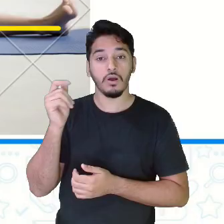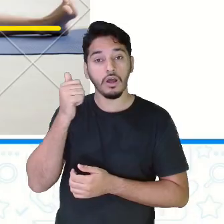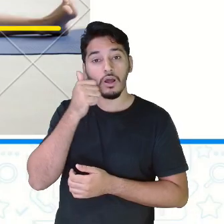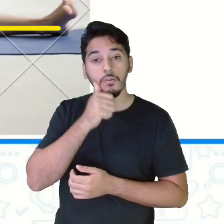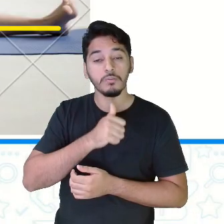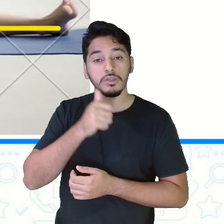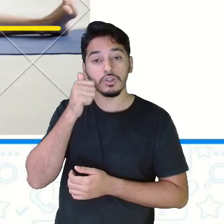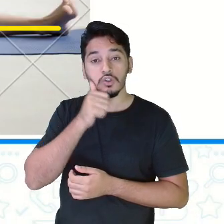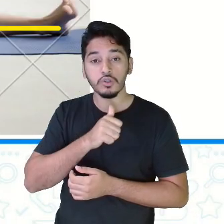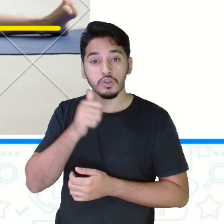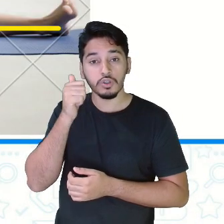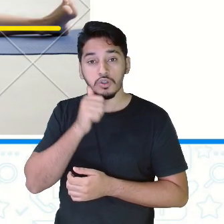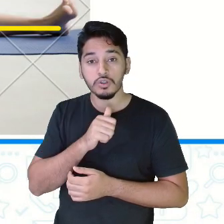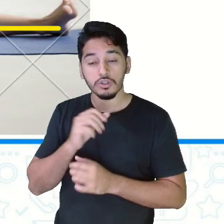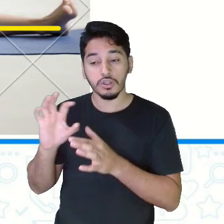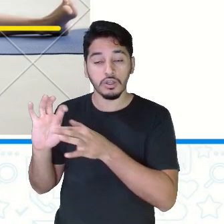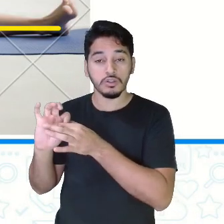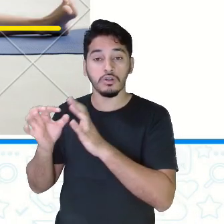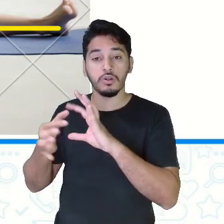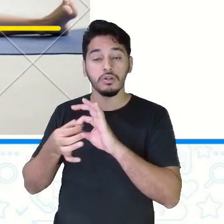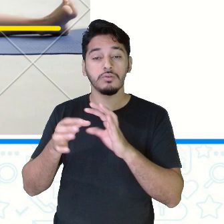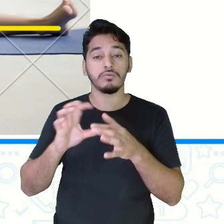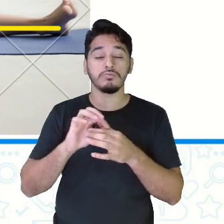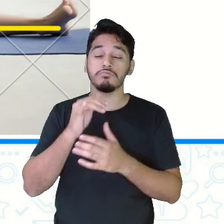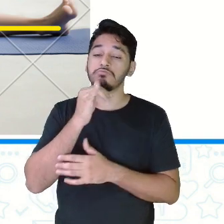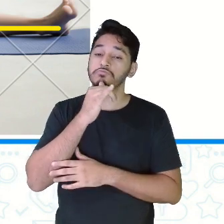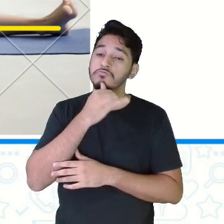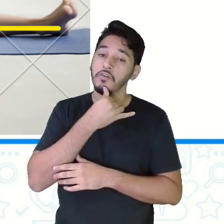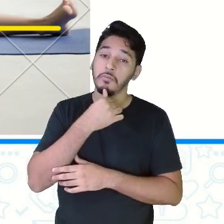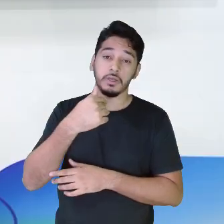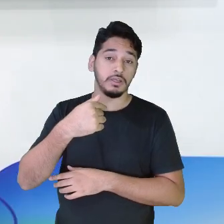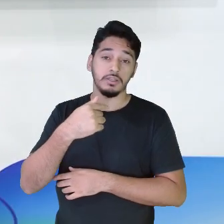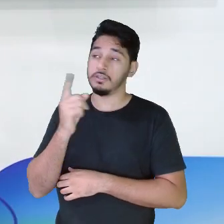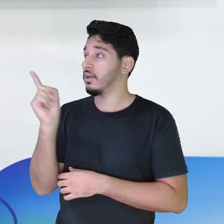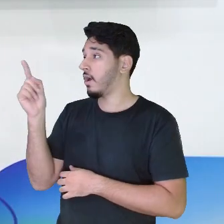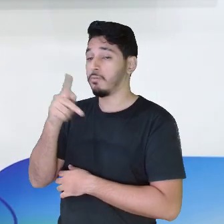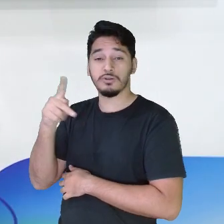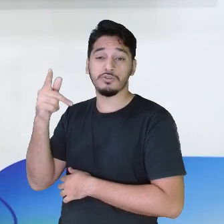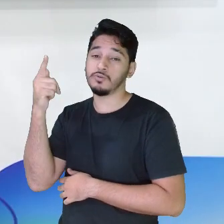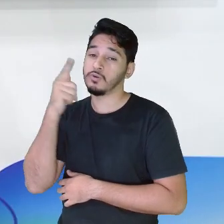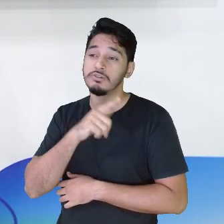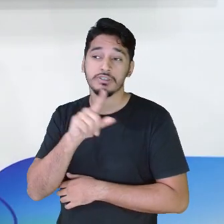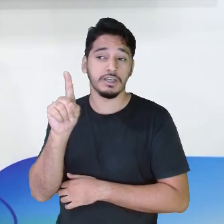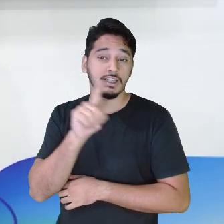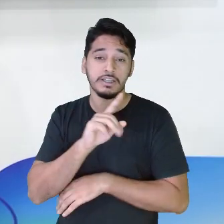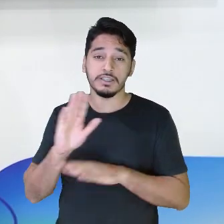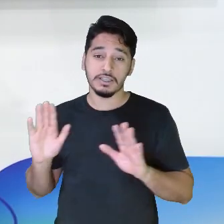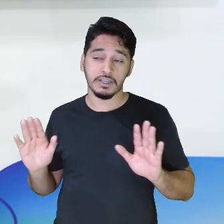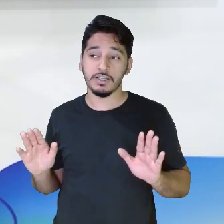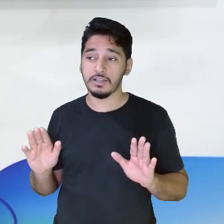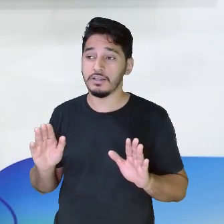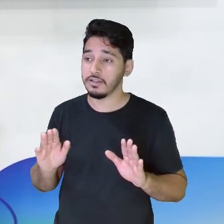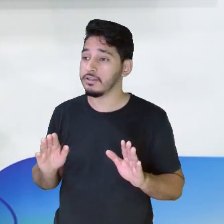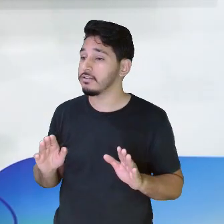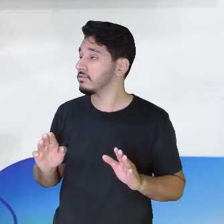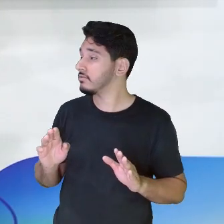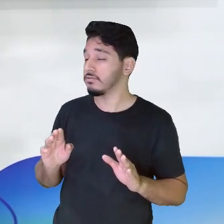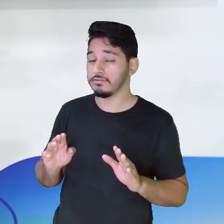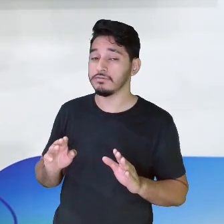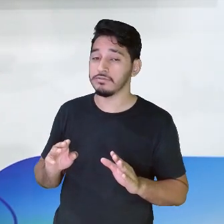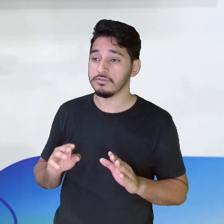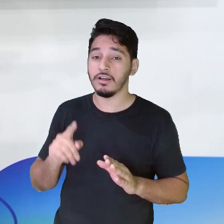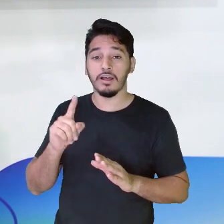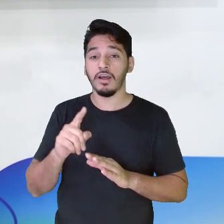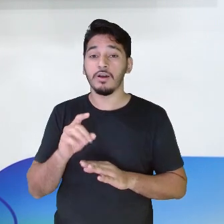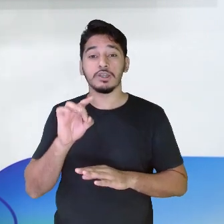ginástica olímpica, ó. Infelizmente, a professora não consegue fazer esse posicionamento. O máximo que eu posso chegar para vocês é